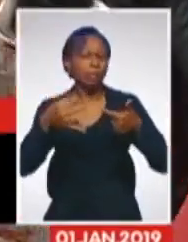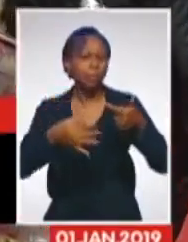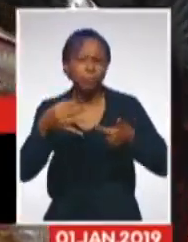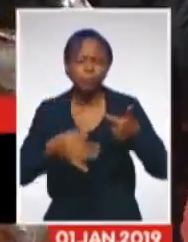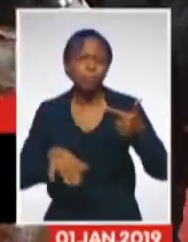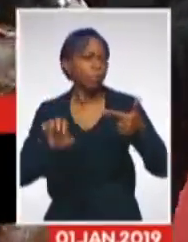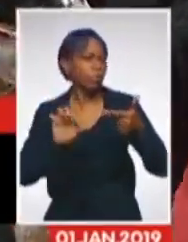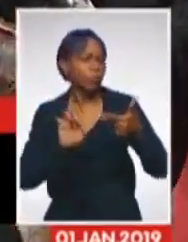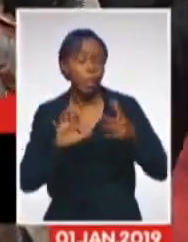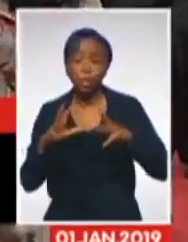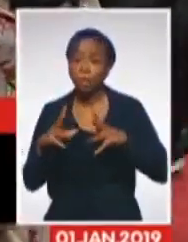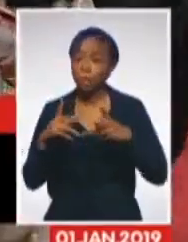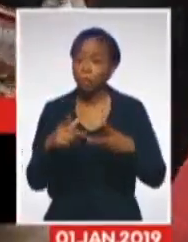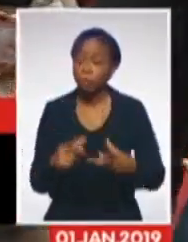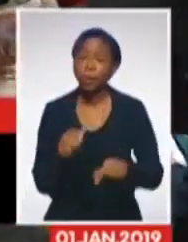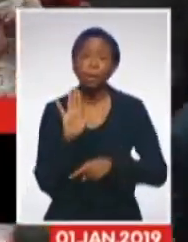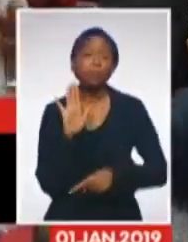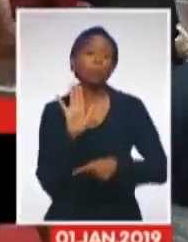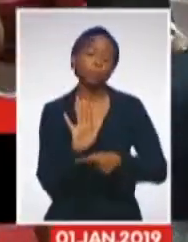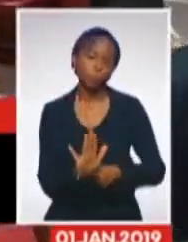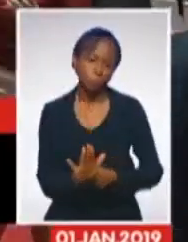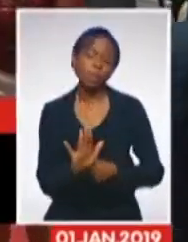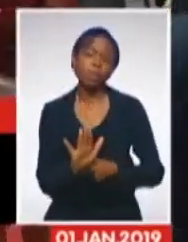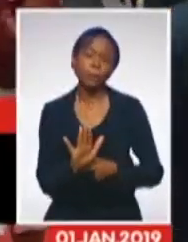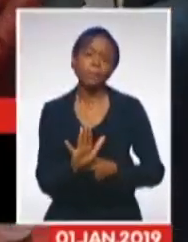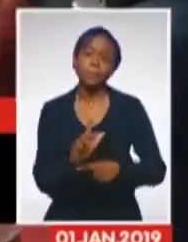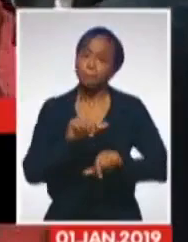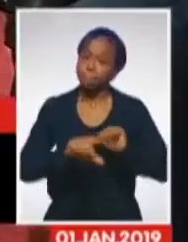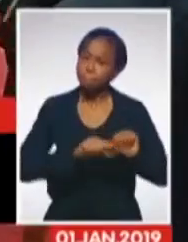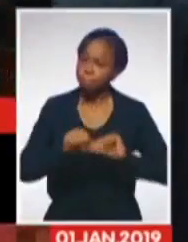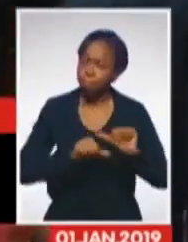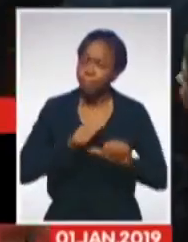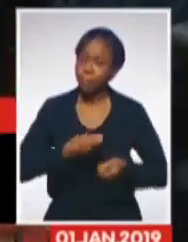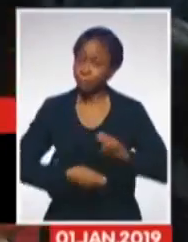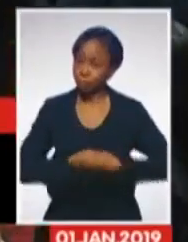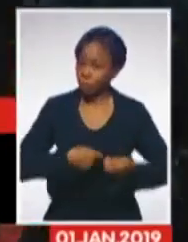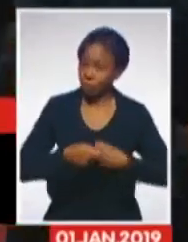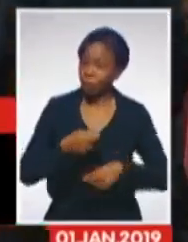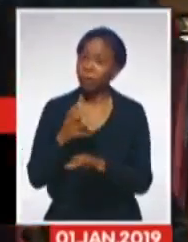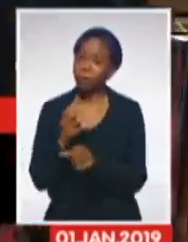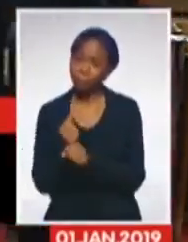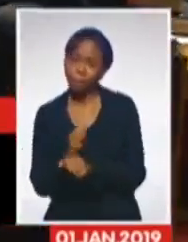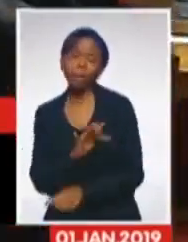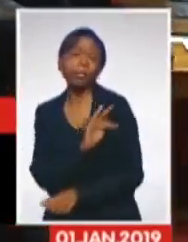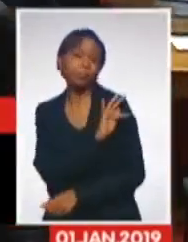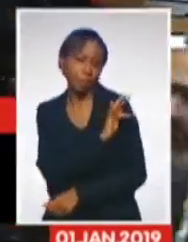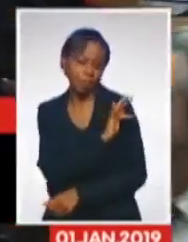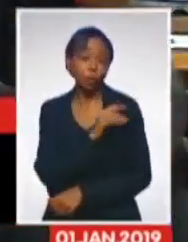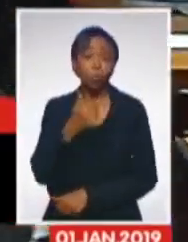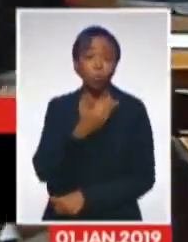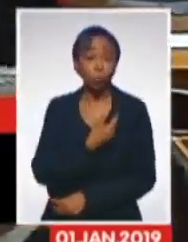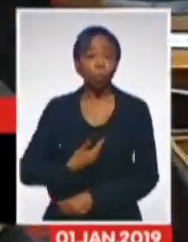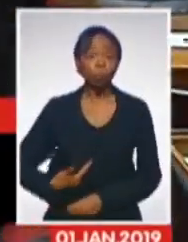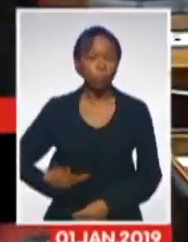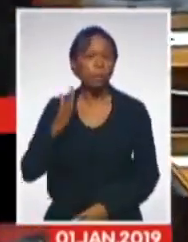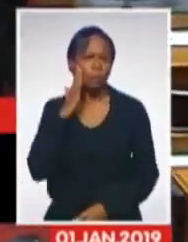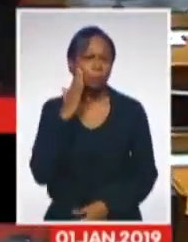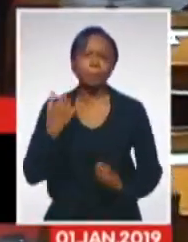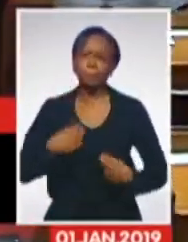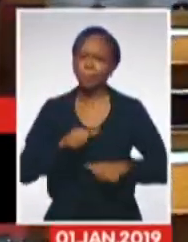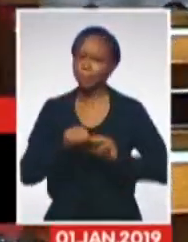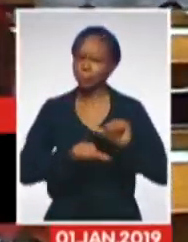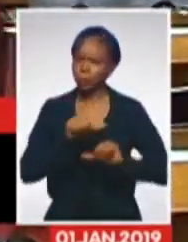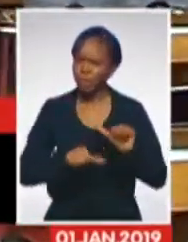administrativas e fiscais que o governador pretende implementar como marcas de sua gestão. O governador entende que sem essas reformas